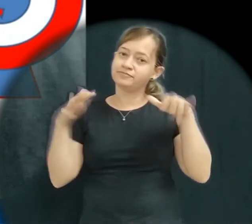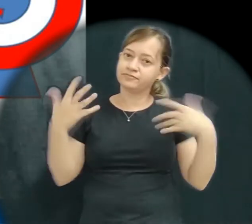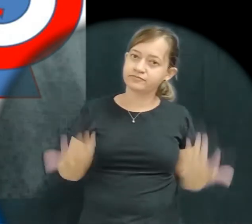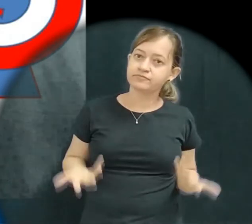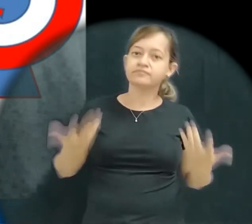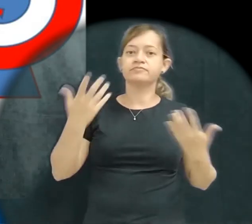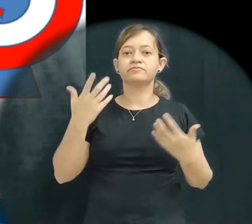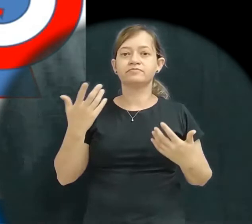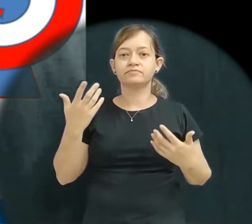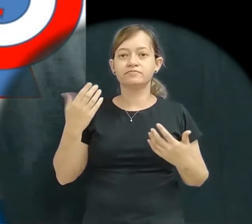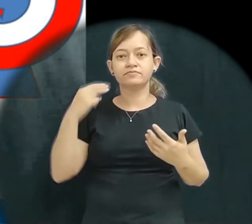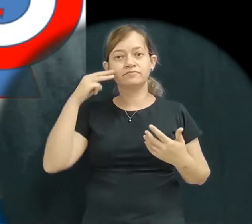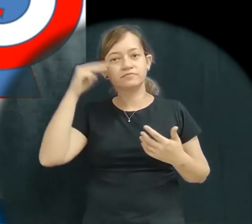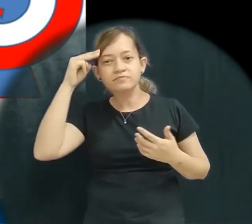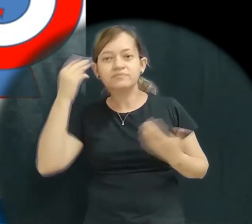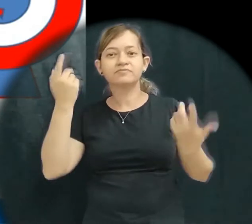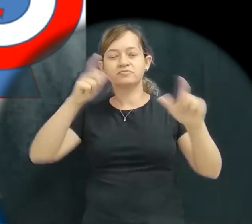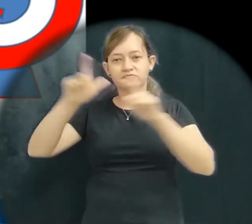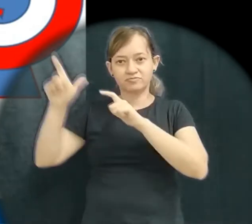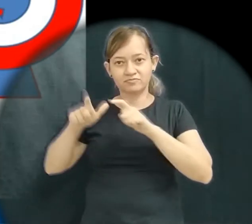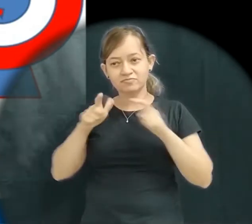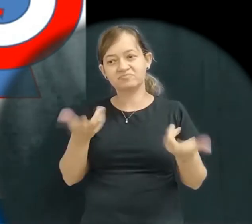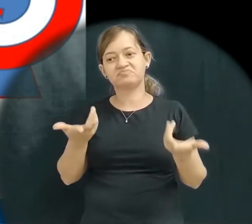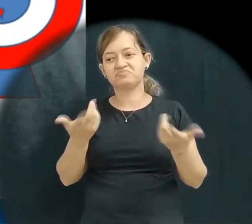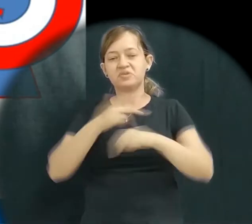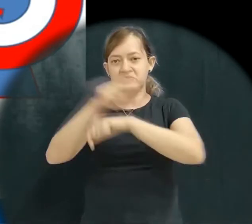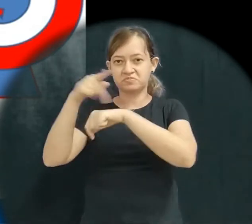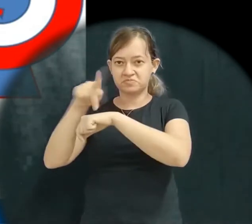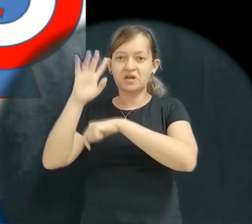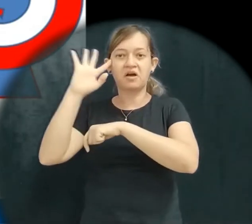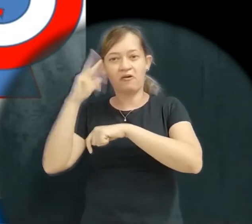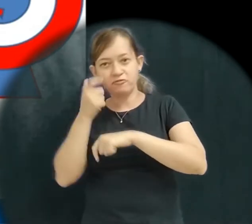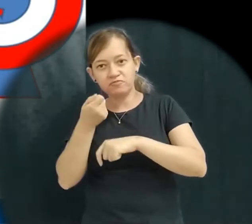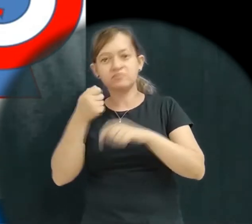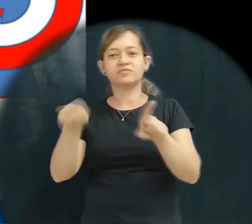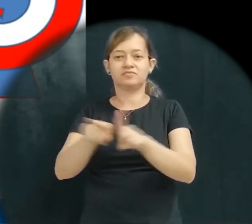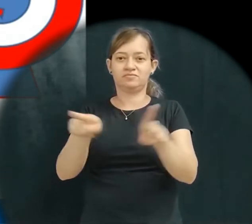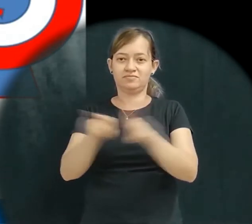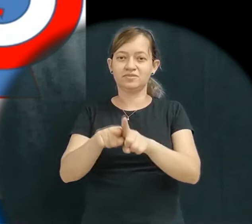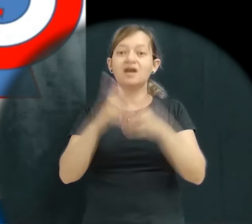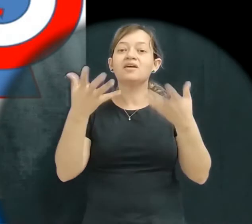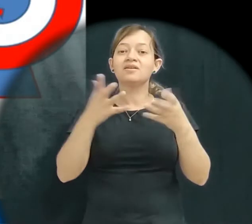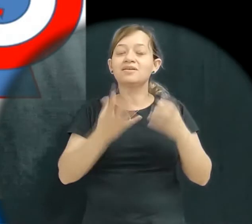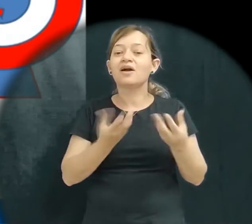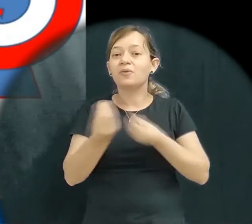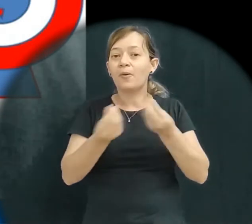Tanto asiáticos quanto africanos, esses países. Então o objetivo dos Estados Unidos era promover a